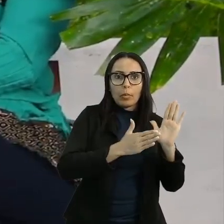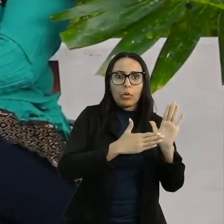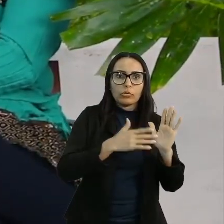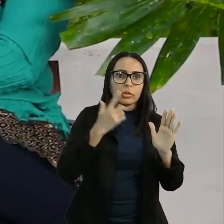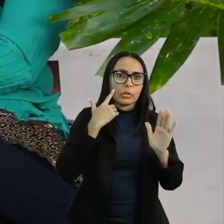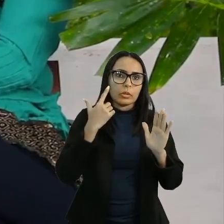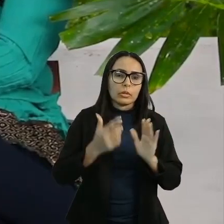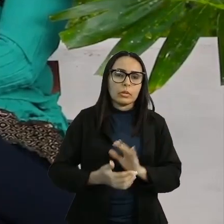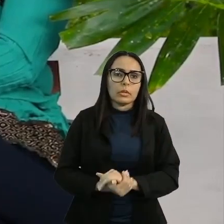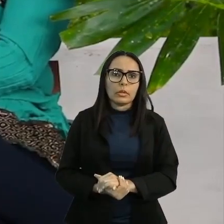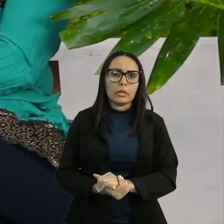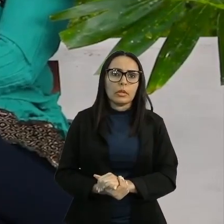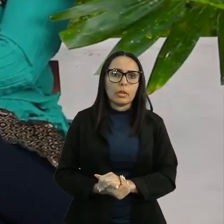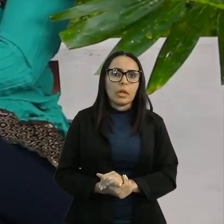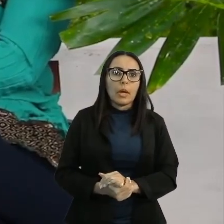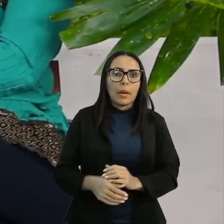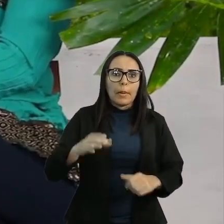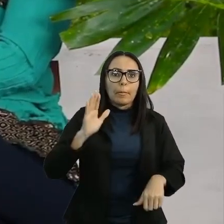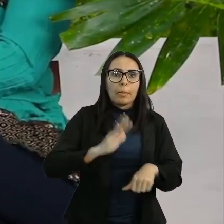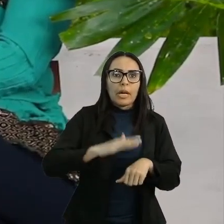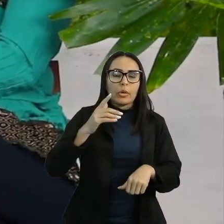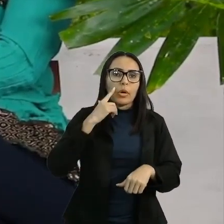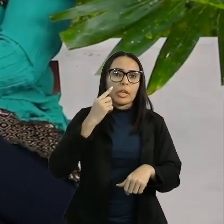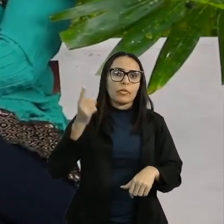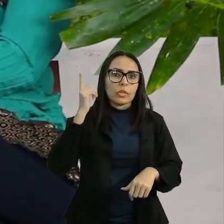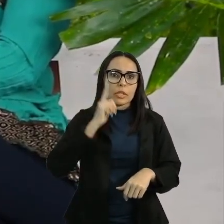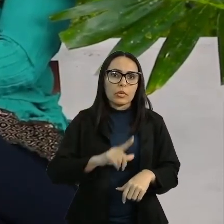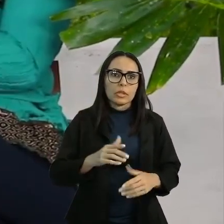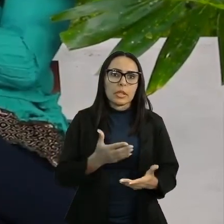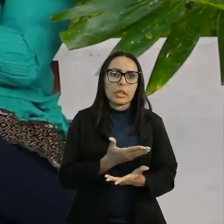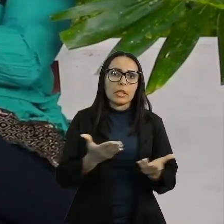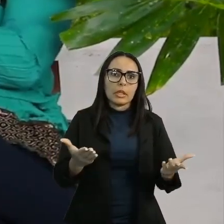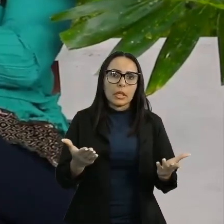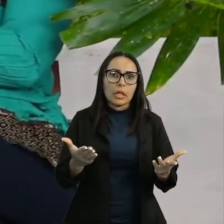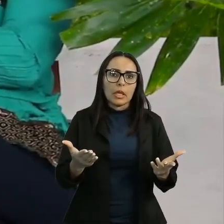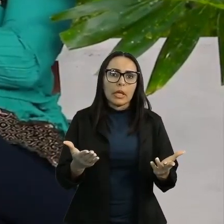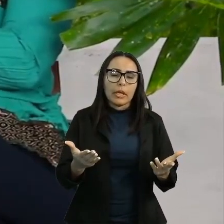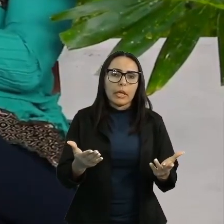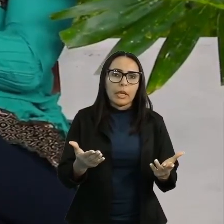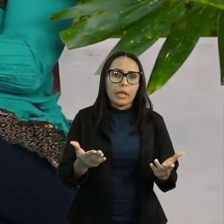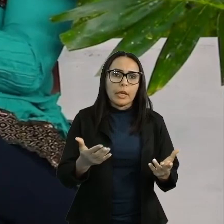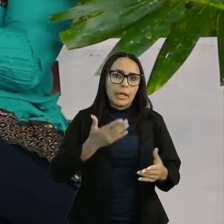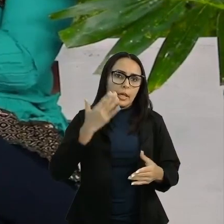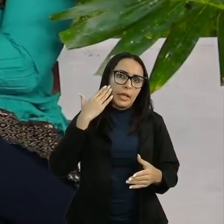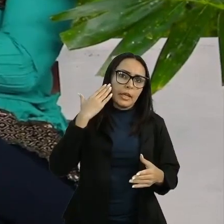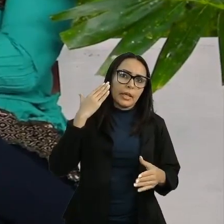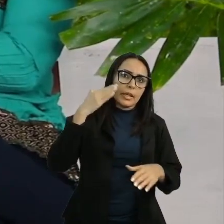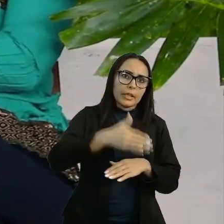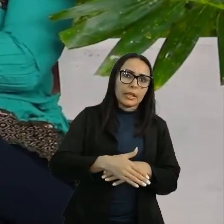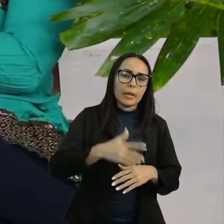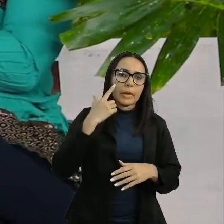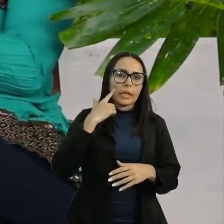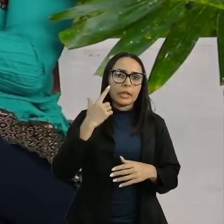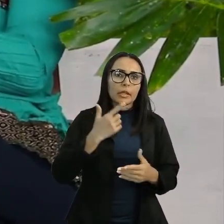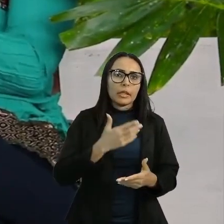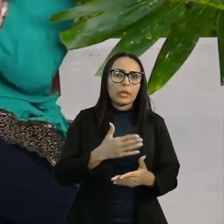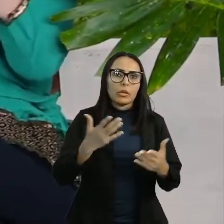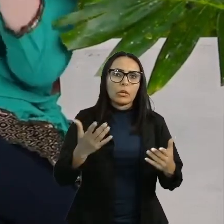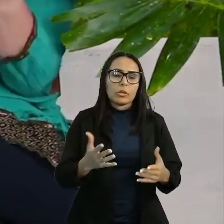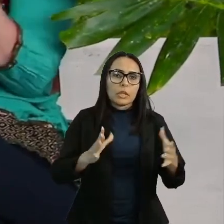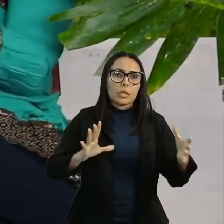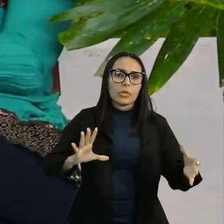pet. Chegou aqui para participar. Para terminar, de verdade, agora eu tô curioso. O que seria essa corrente? Eu já sei que a sica